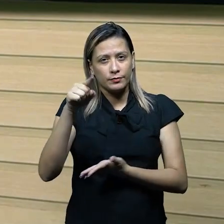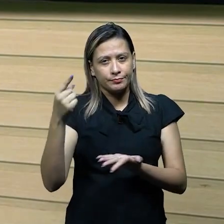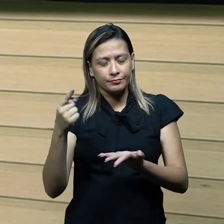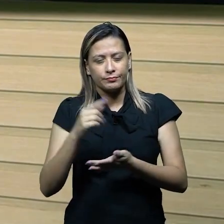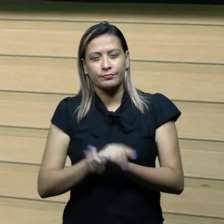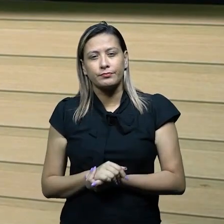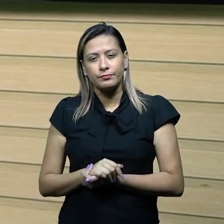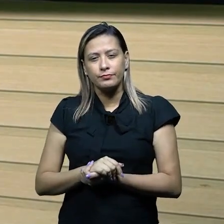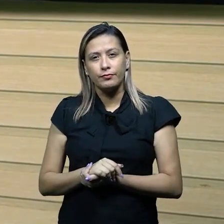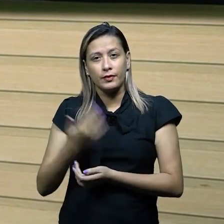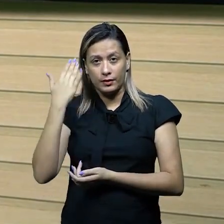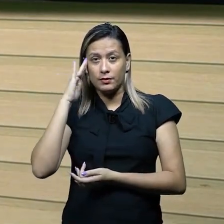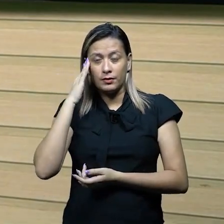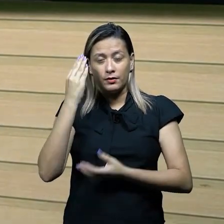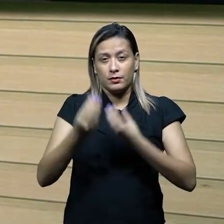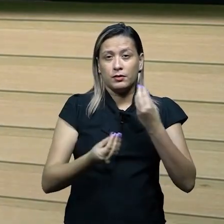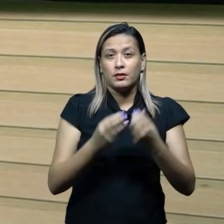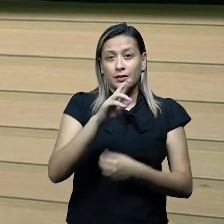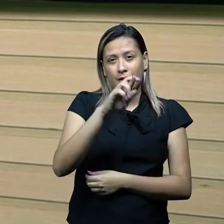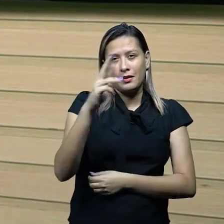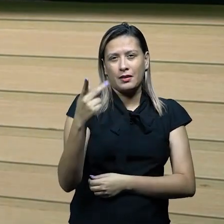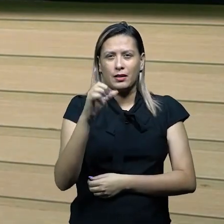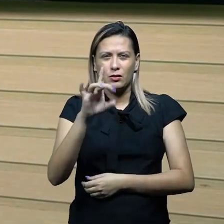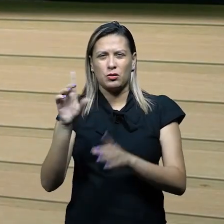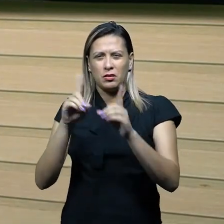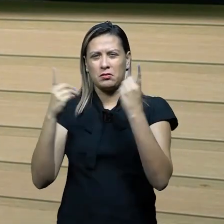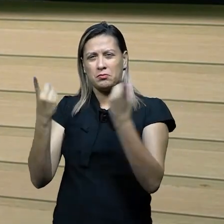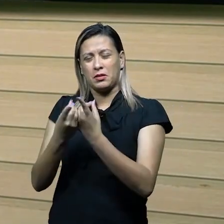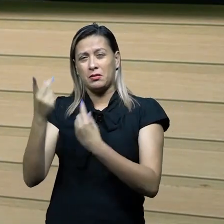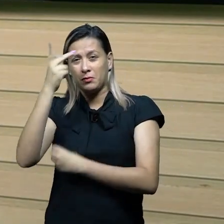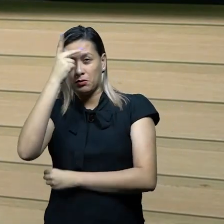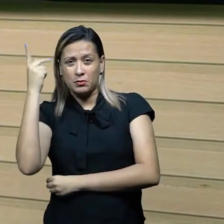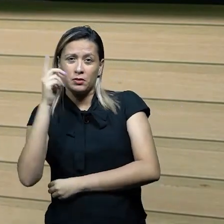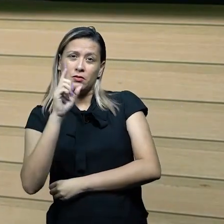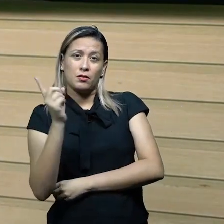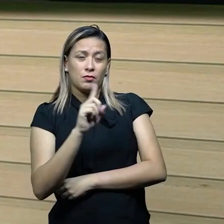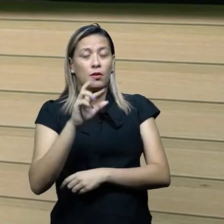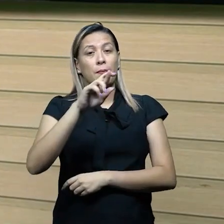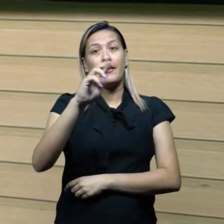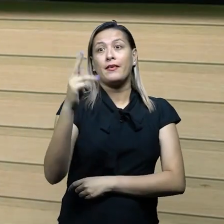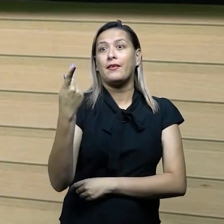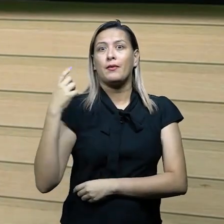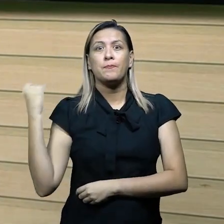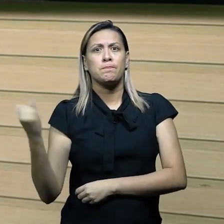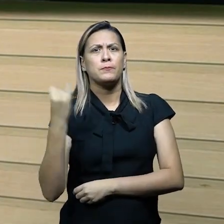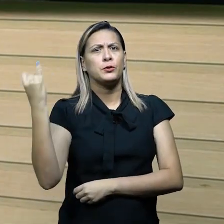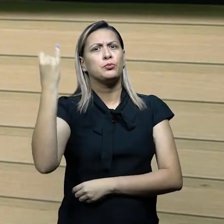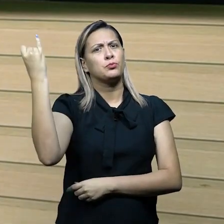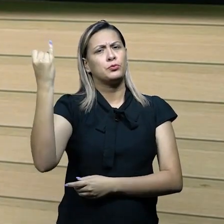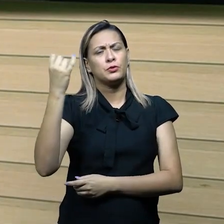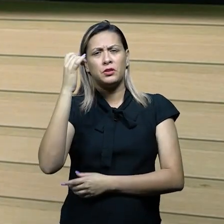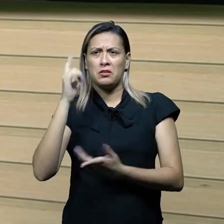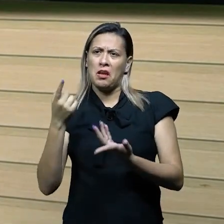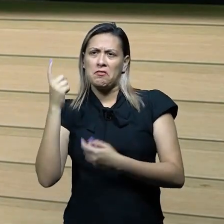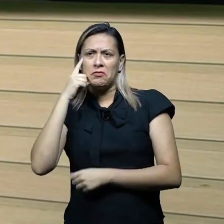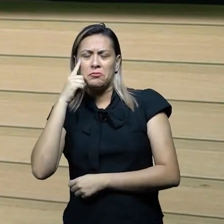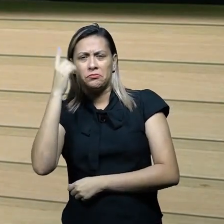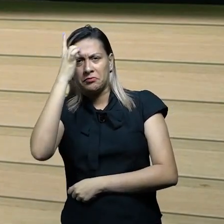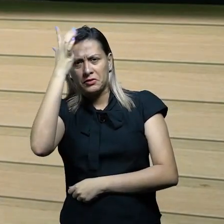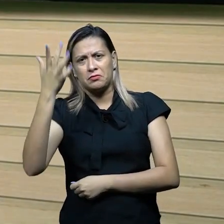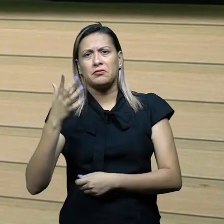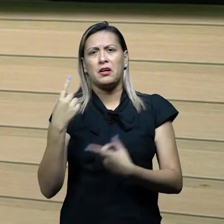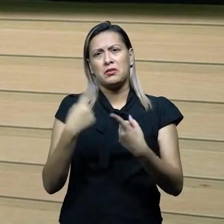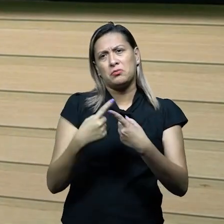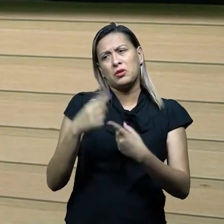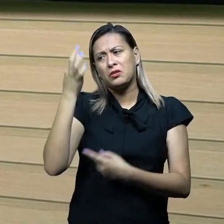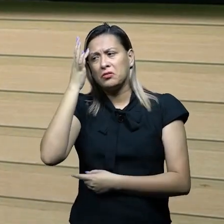ideia da sua mente, que está aí me assistindo agora, de que o RH não é só o departamento pessoal. O RH ele é muito importante. A gente pensa que é fácil